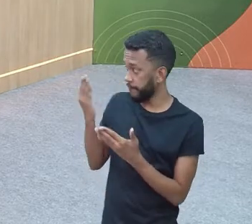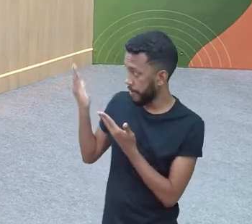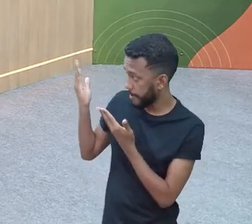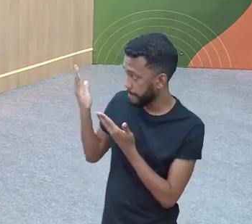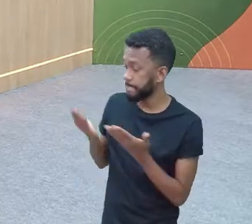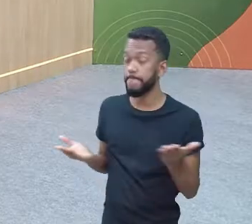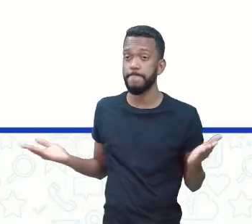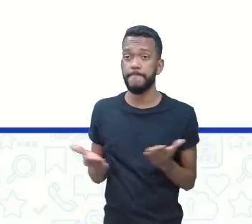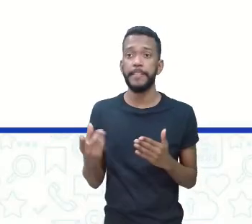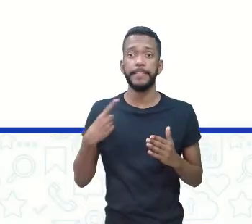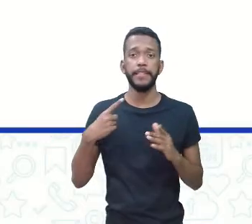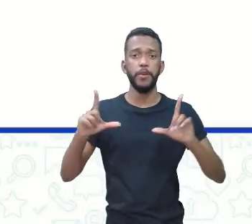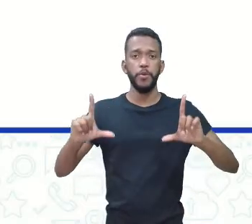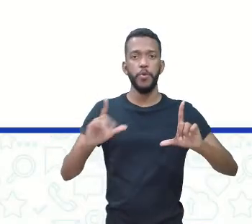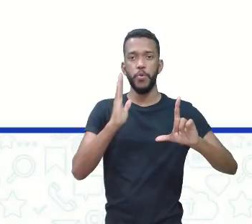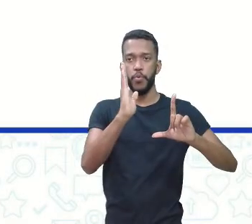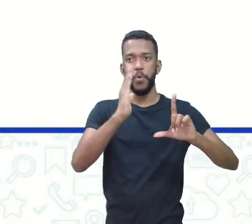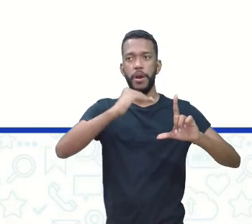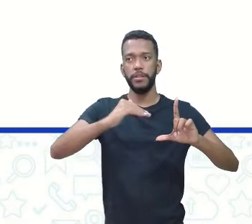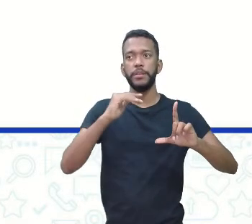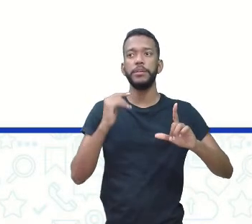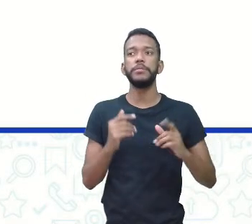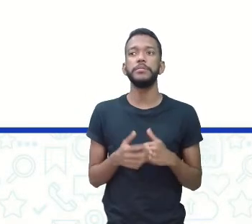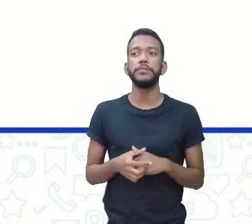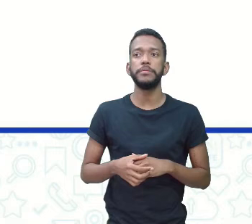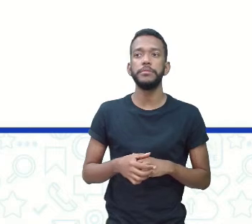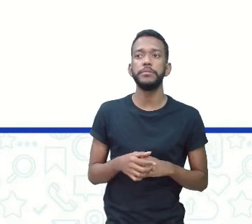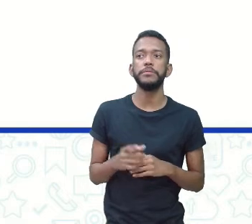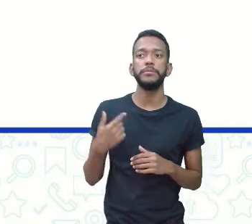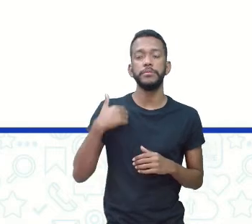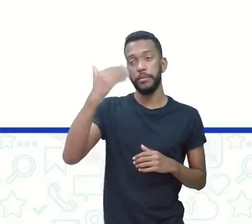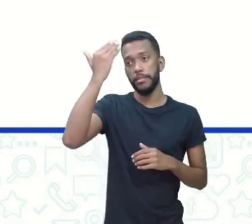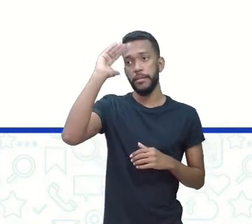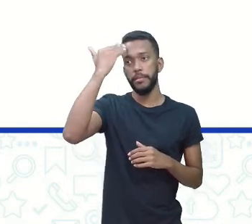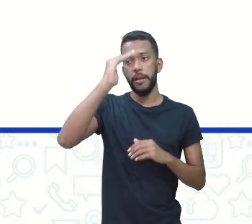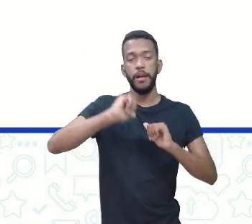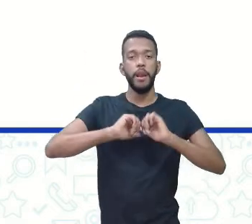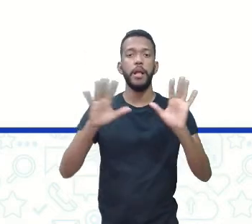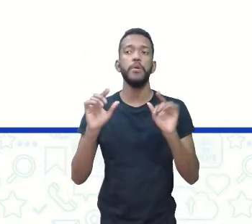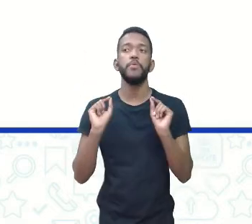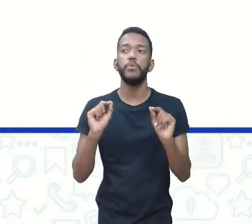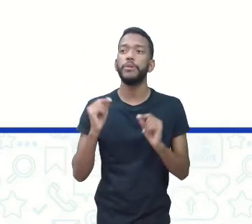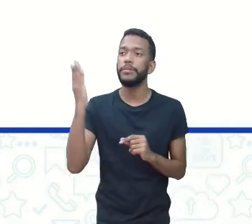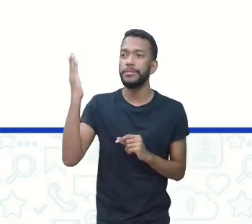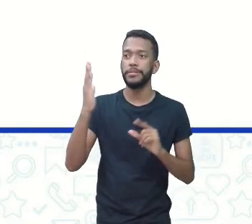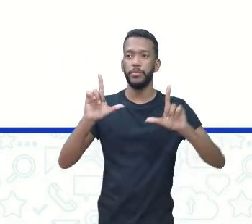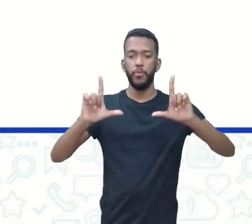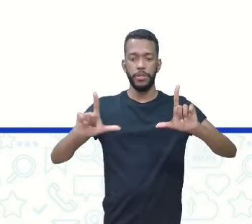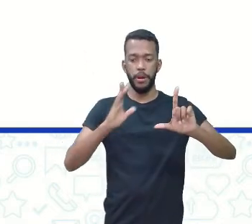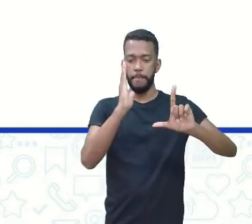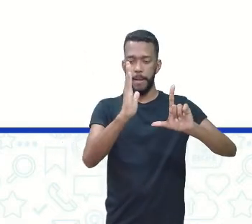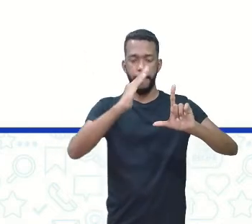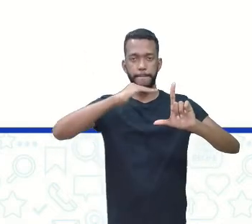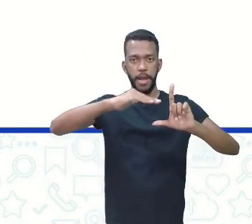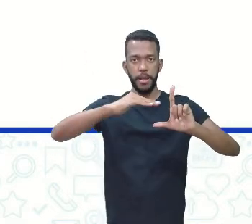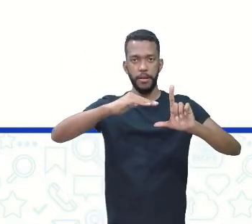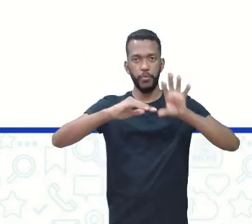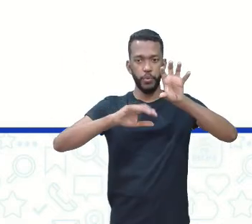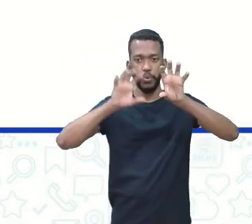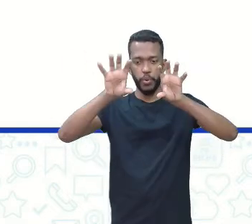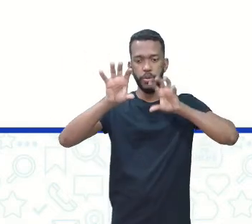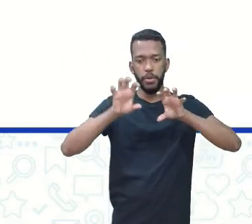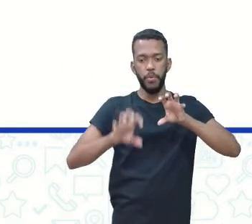aqui um quadradinho, normalmente a gente começa com essa ideia, para ter a ideia da fração, e esse quadrado está dividido em 4 quadradinhos,